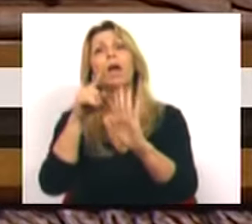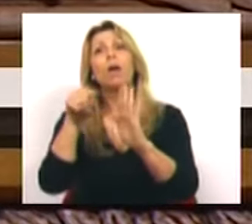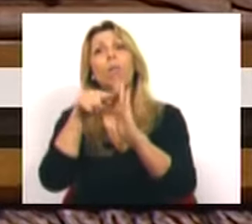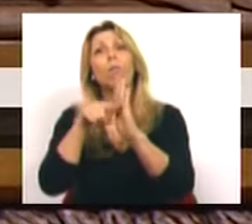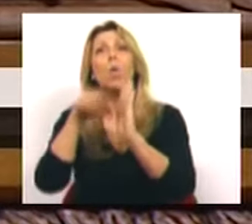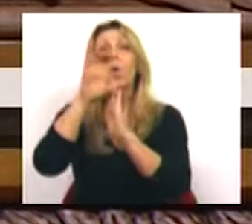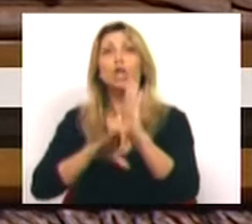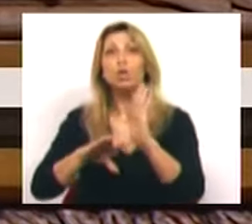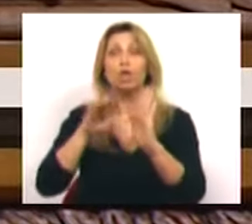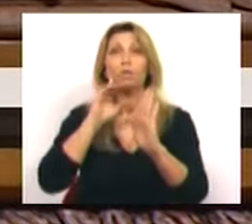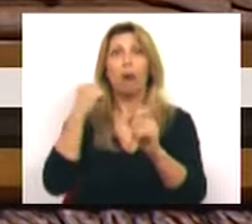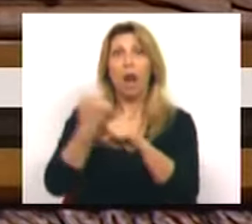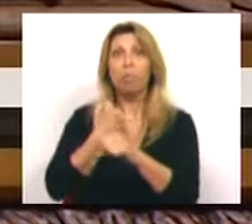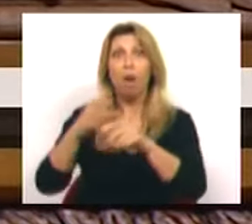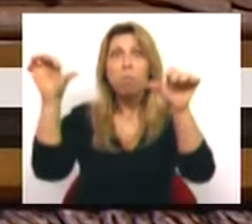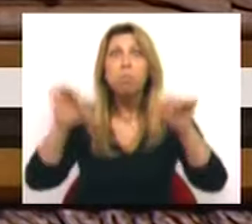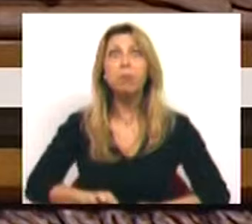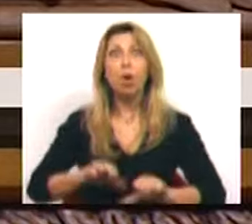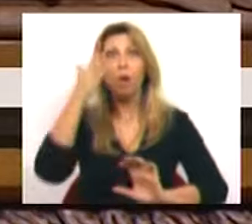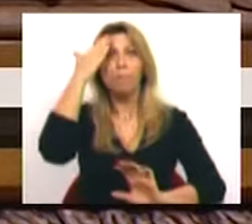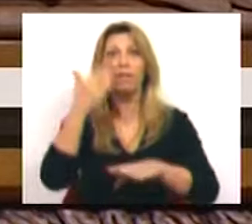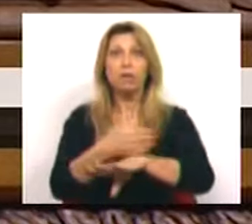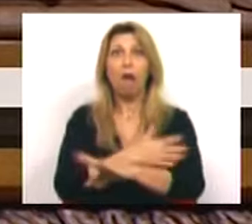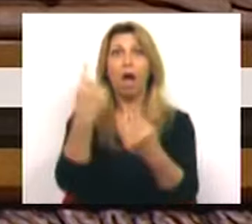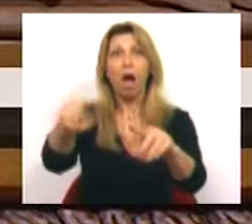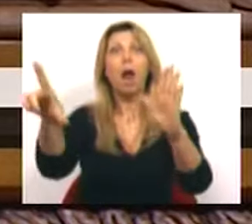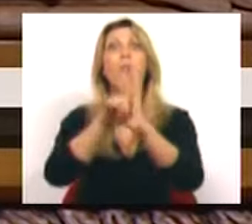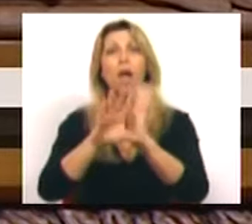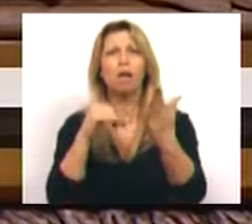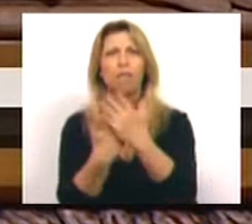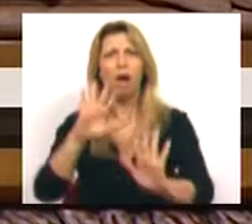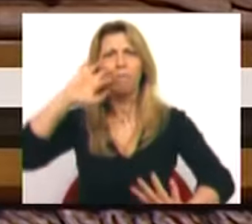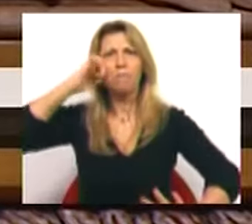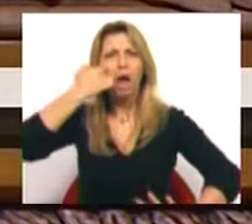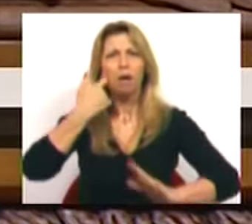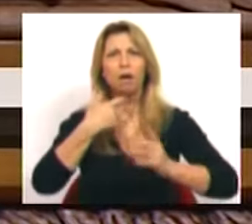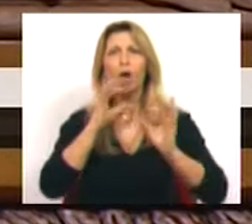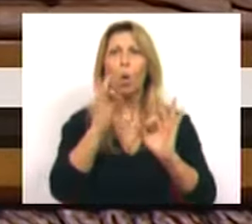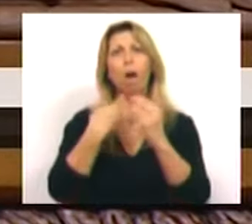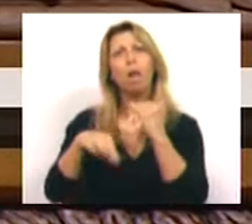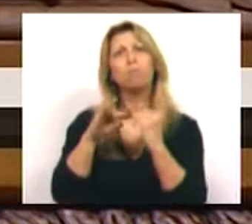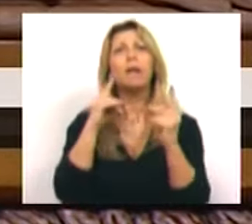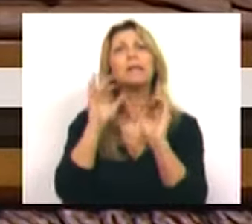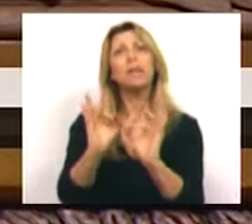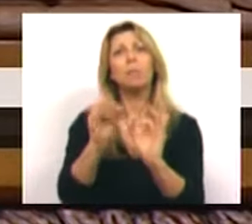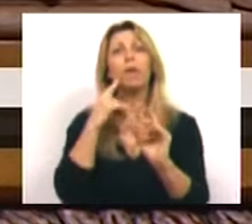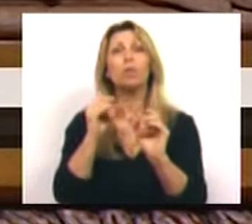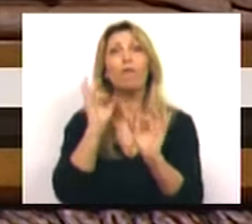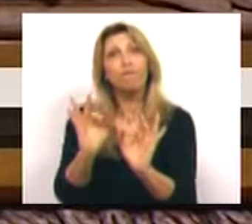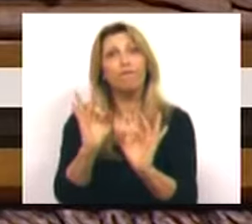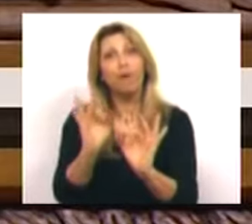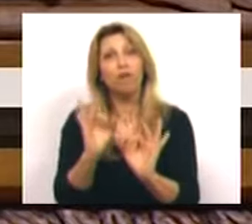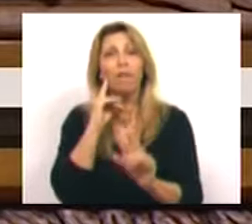que as previstas na lei, pondo em causa o princípio do tratamento mais favorável ao trabalhador.